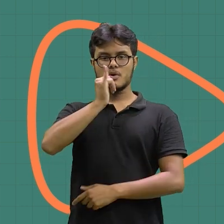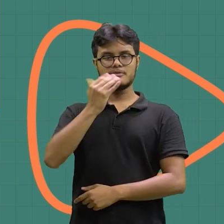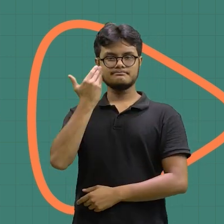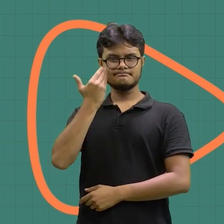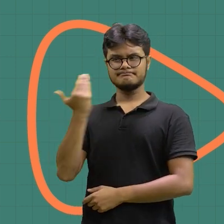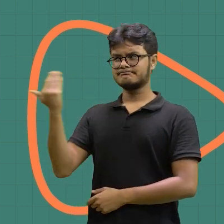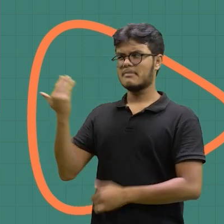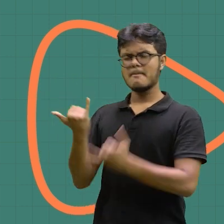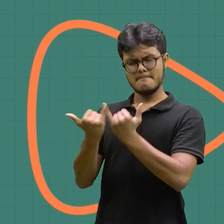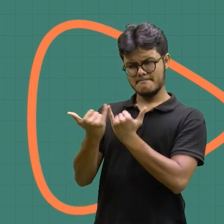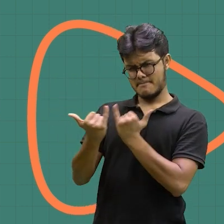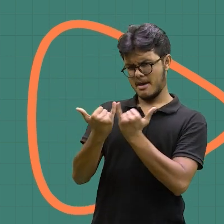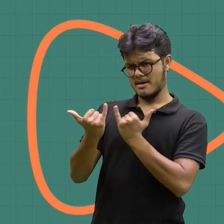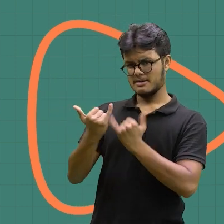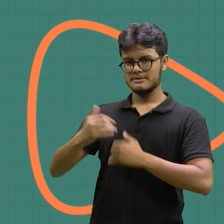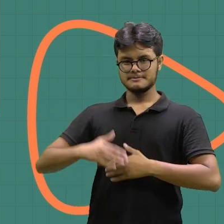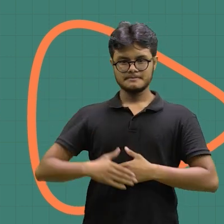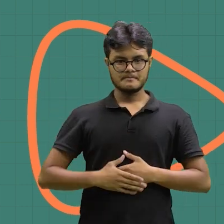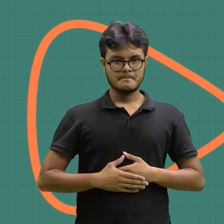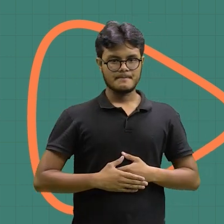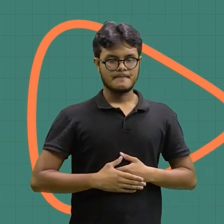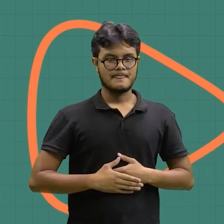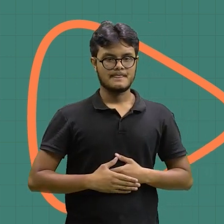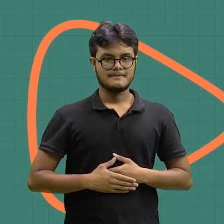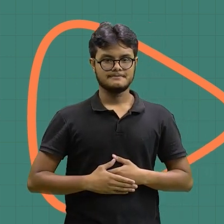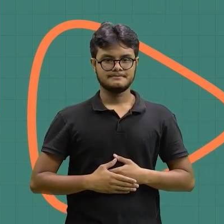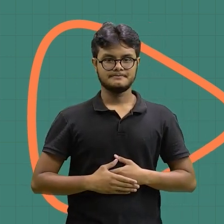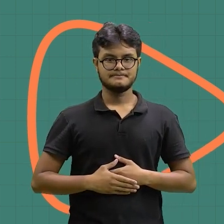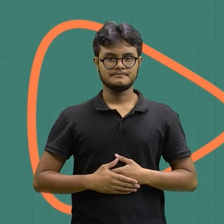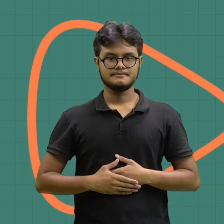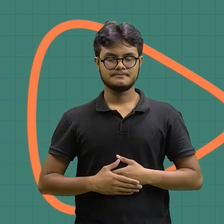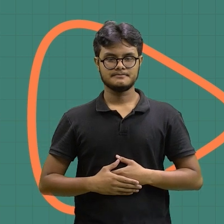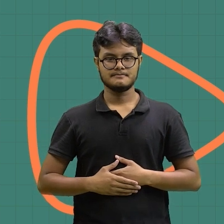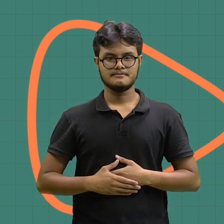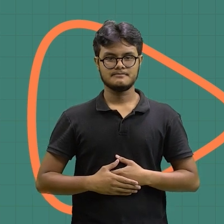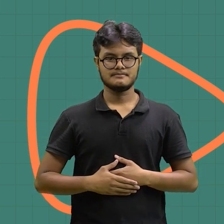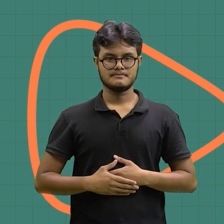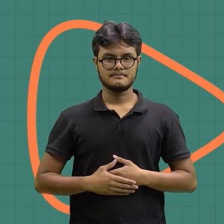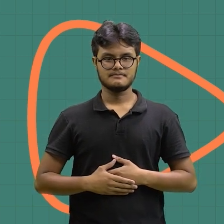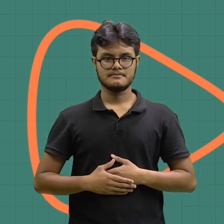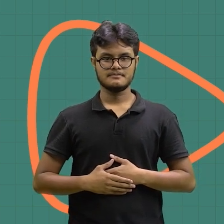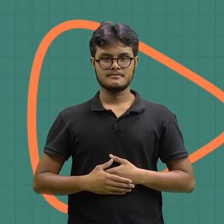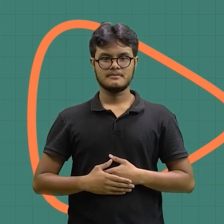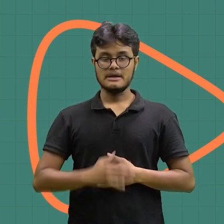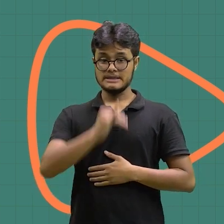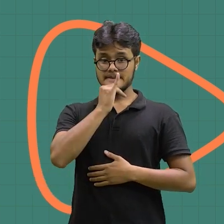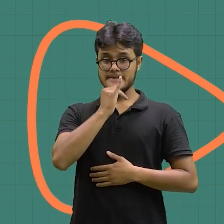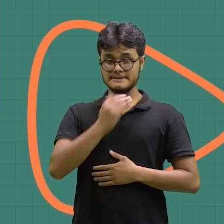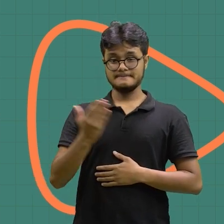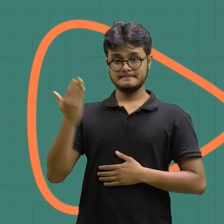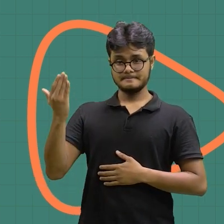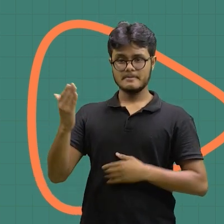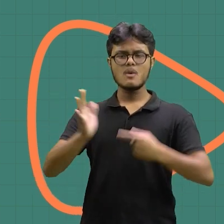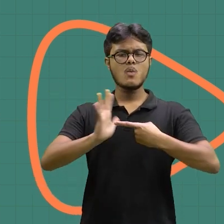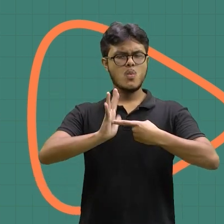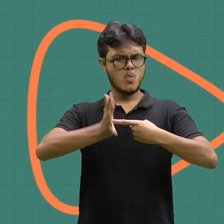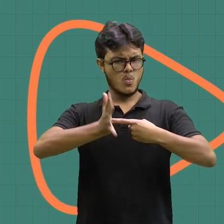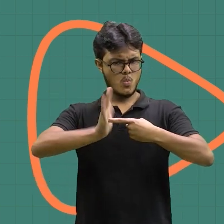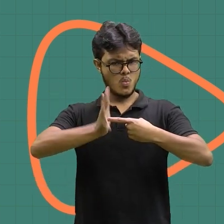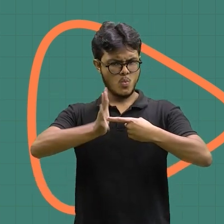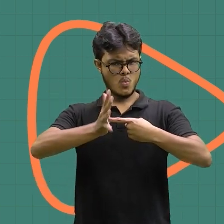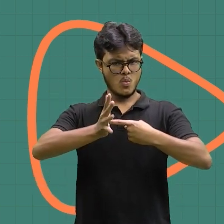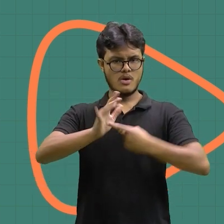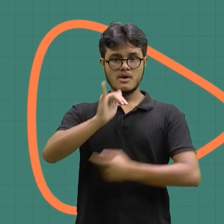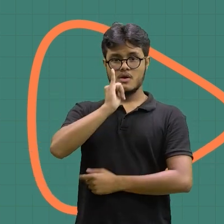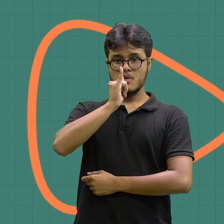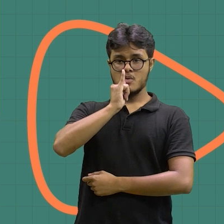tela. Eu tenho um gerador, o gerador é exatamente essa parte aqui que eu estou